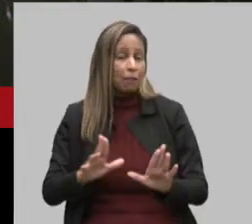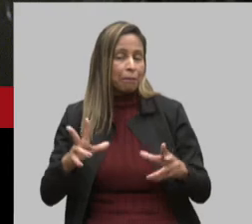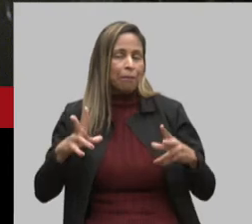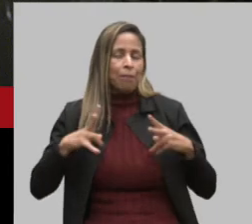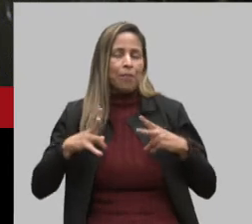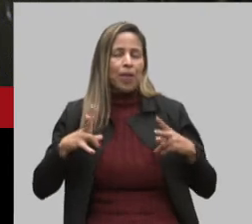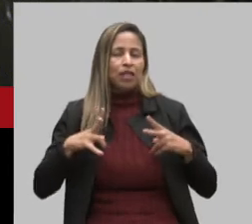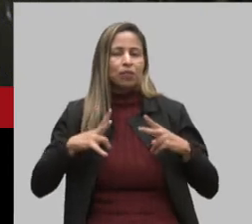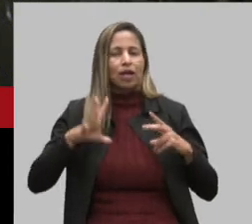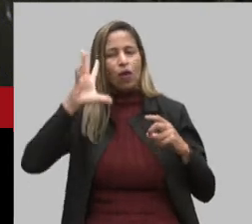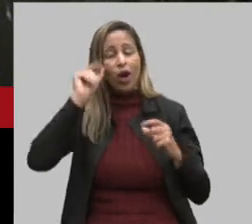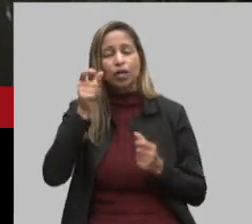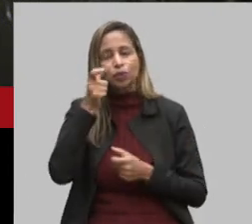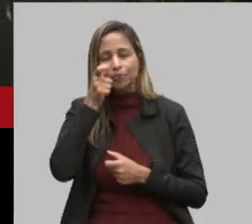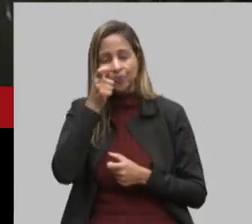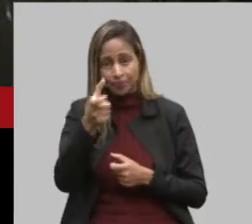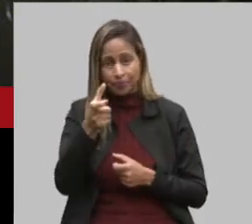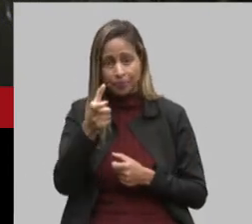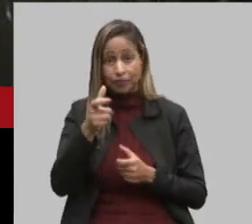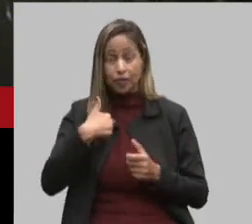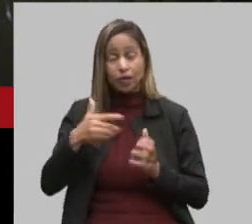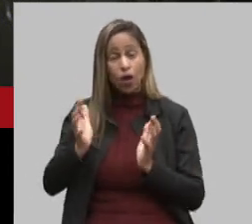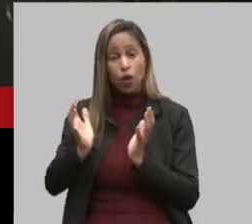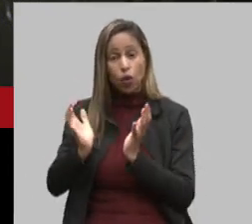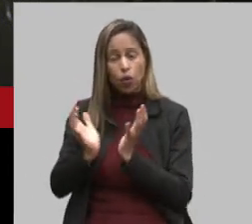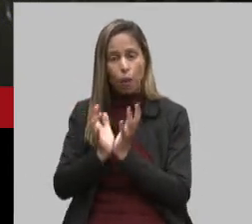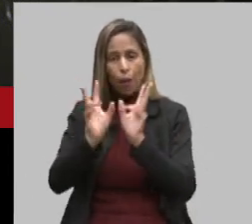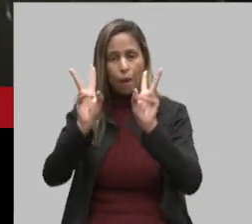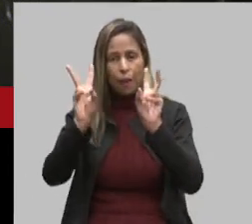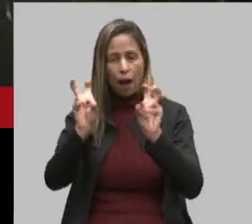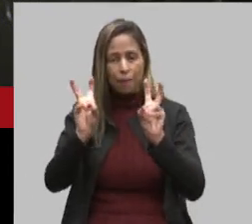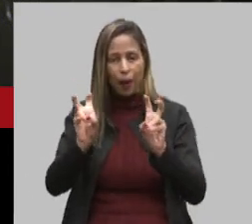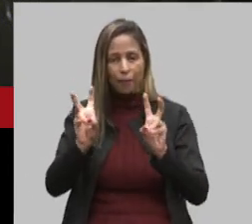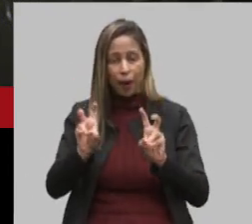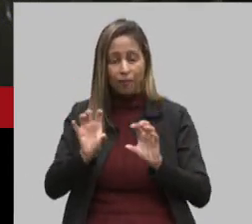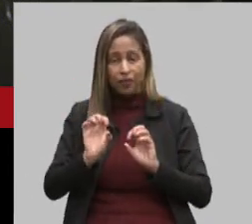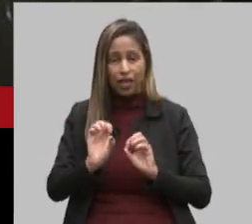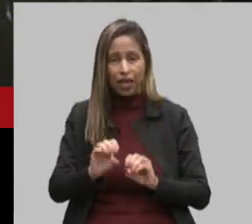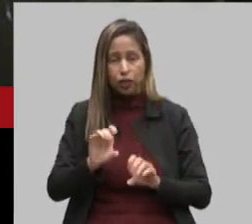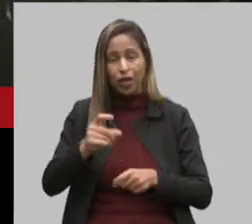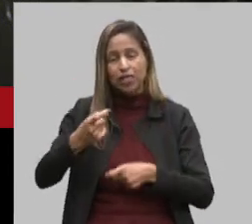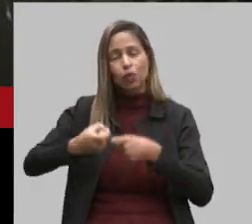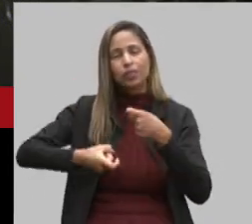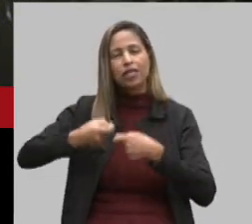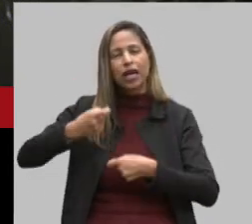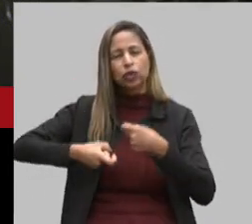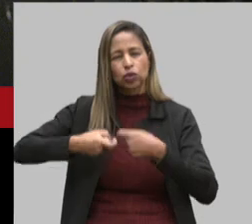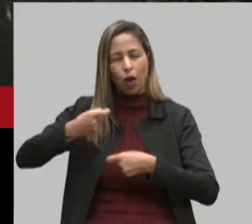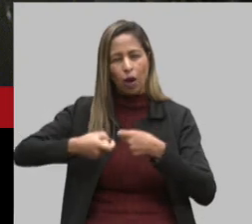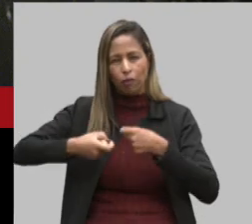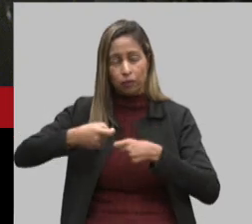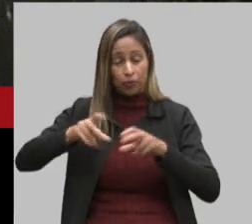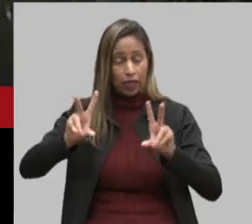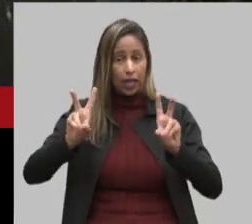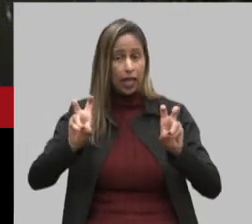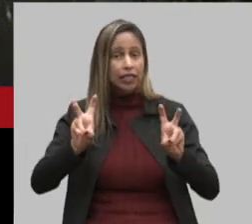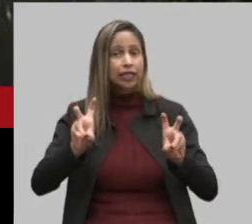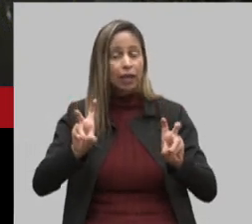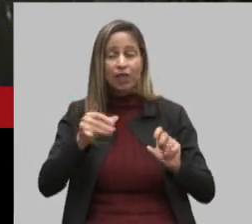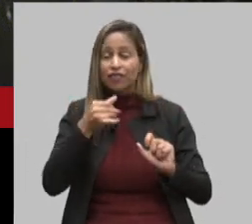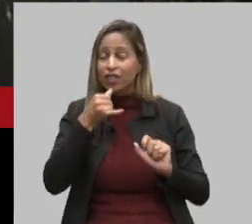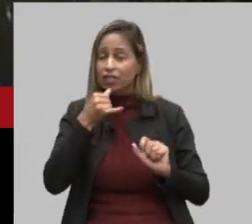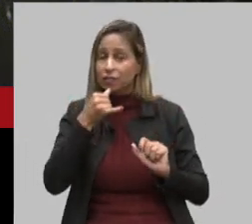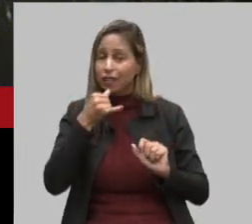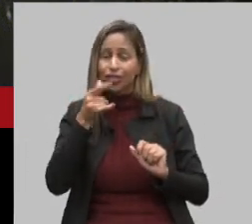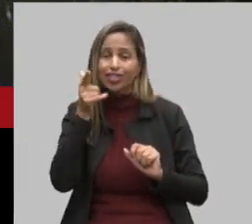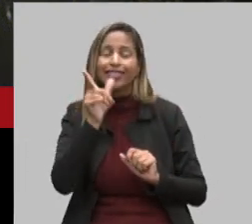achei muito interessante que meu grupo pautou muito sobre educação sexual um tema que infelizmente não ganhou